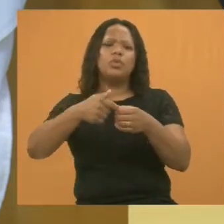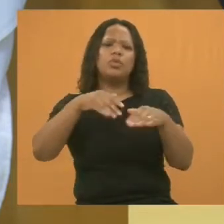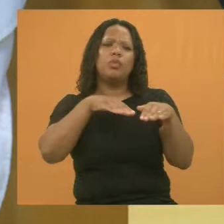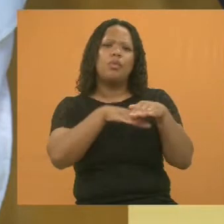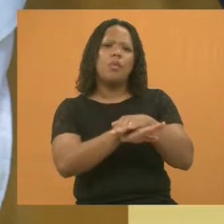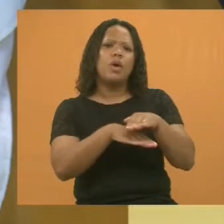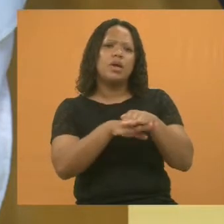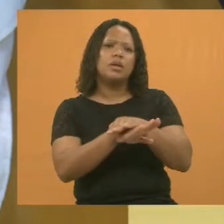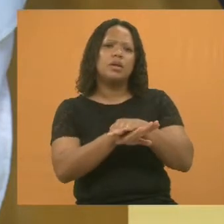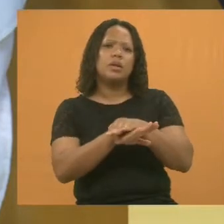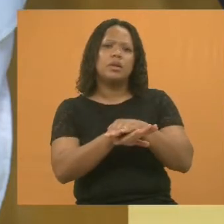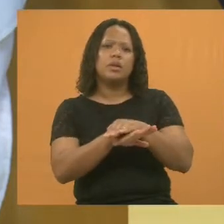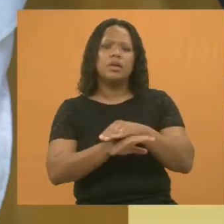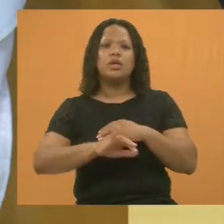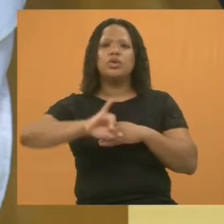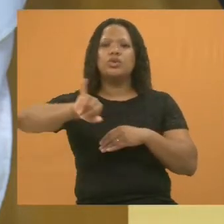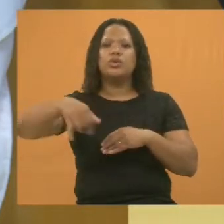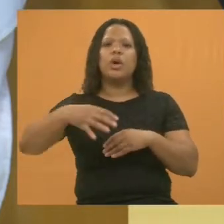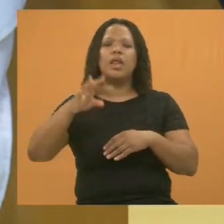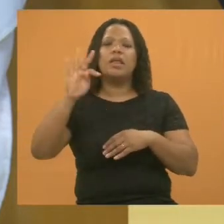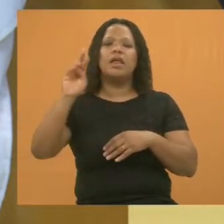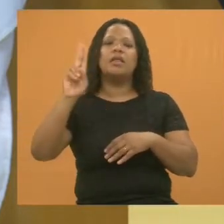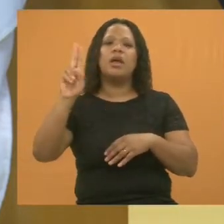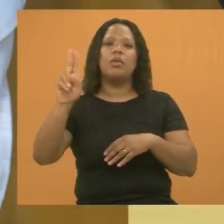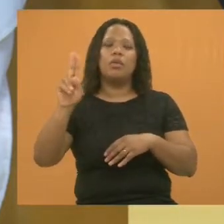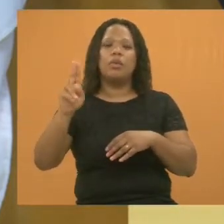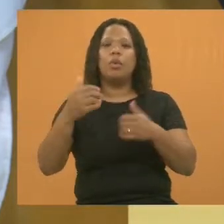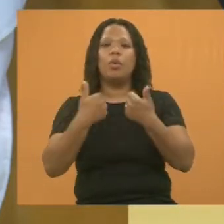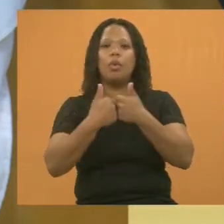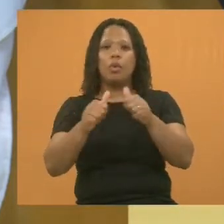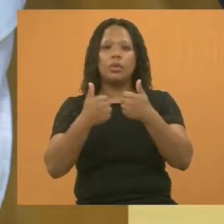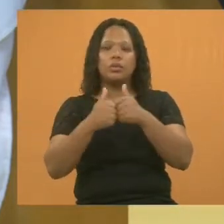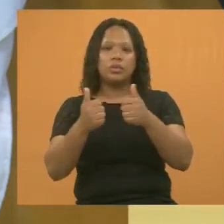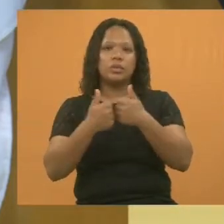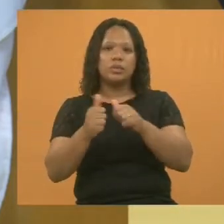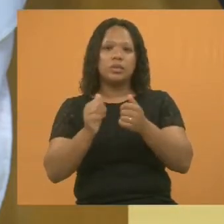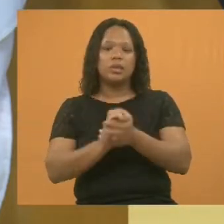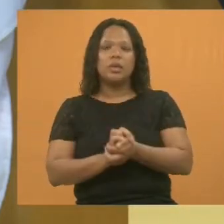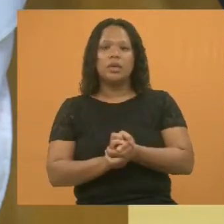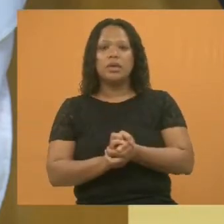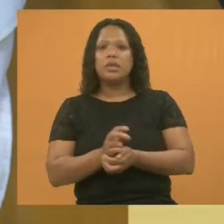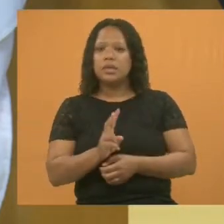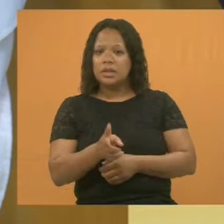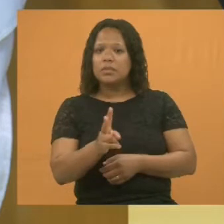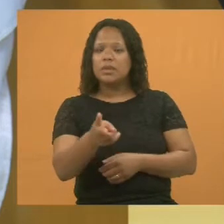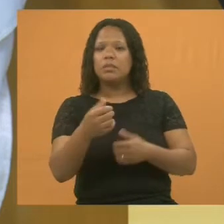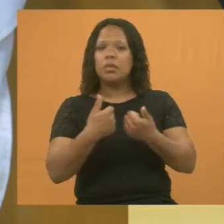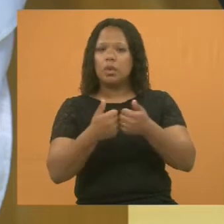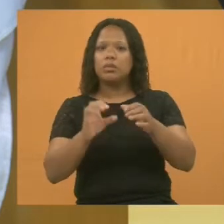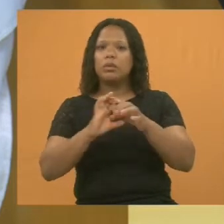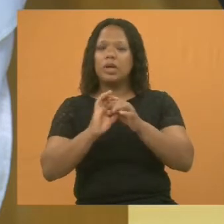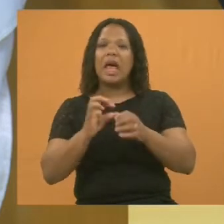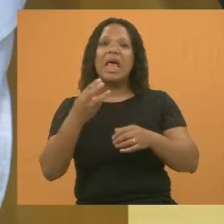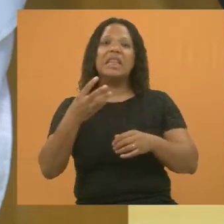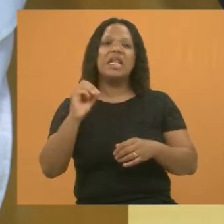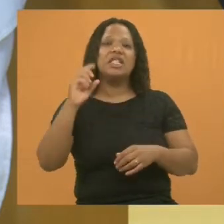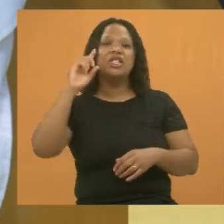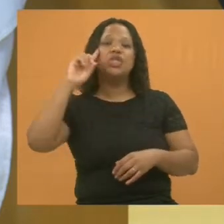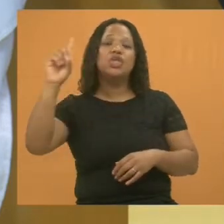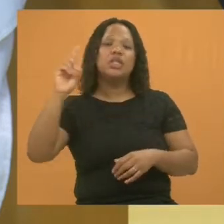estocado na JTU, Jacareí Transportes Urbanos, para permitir o funcionamento da frota durante 30